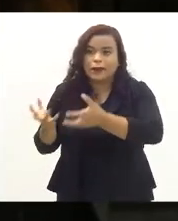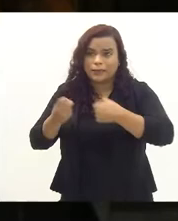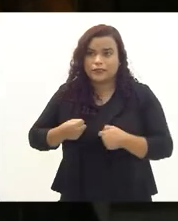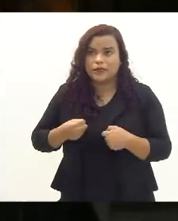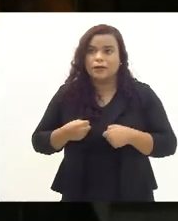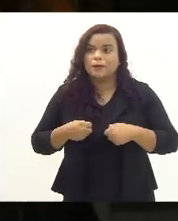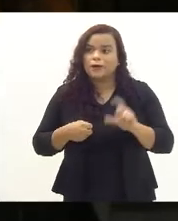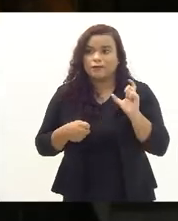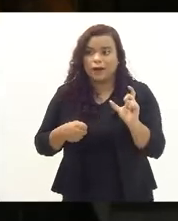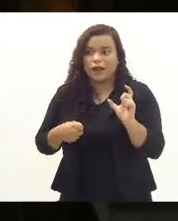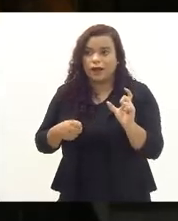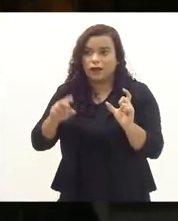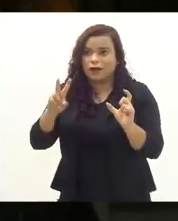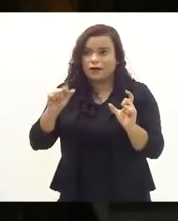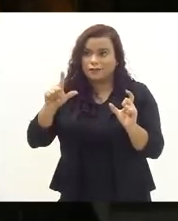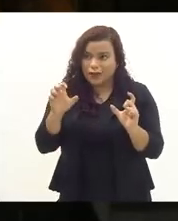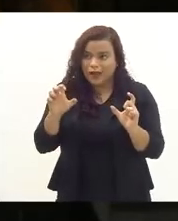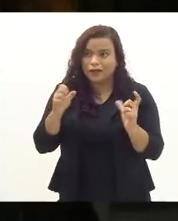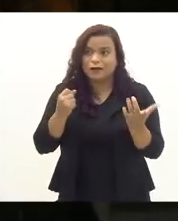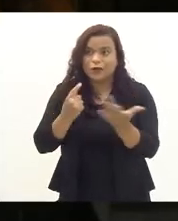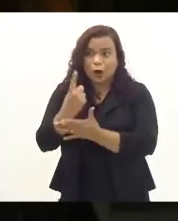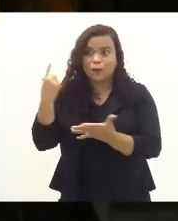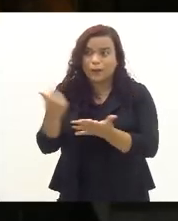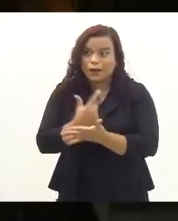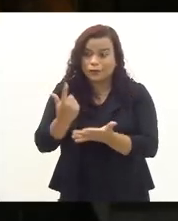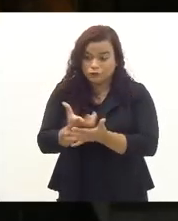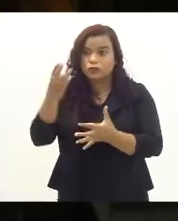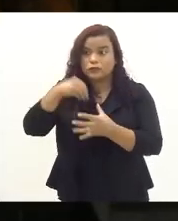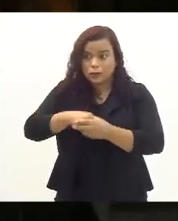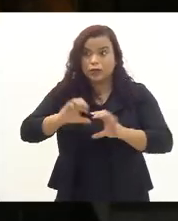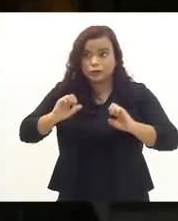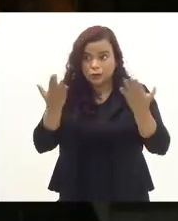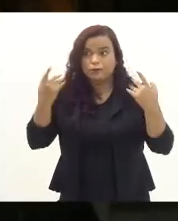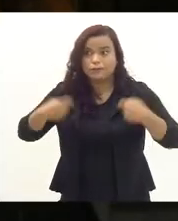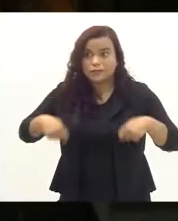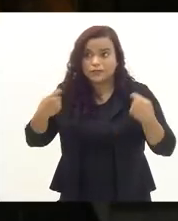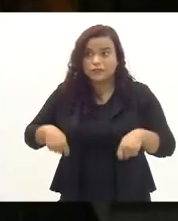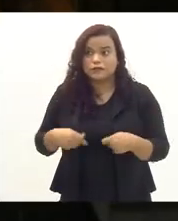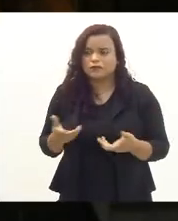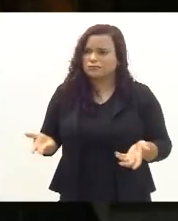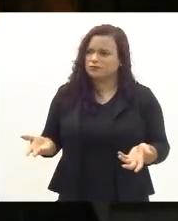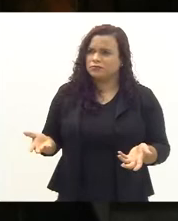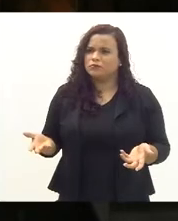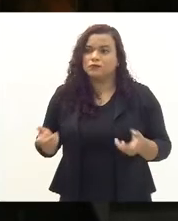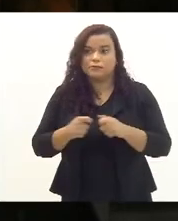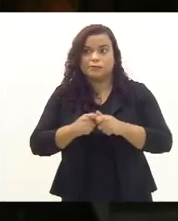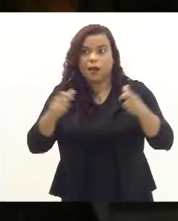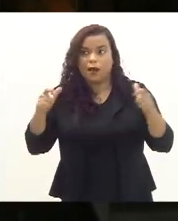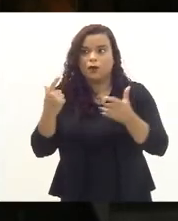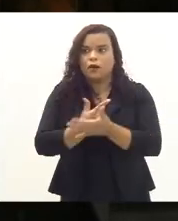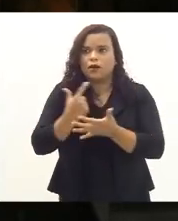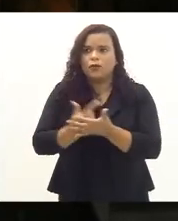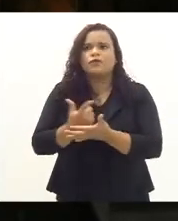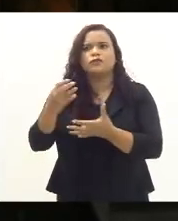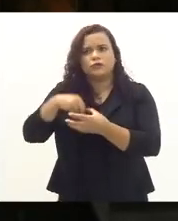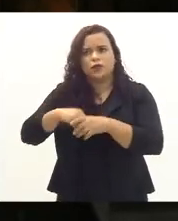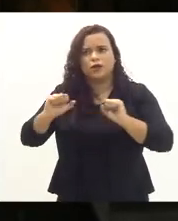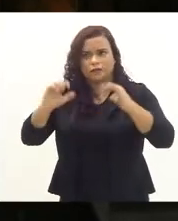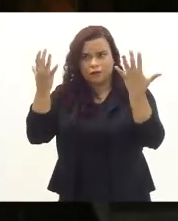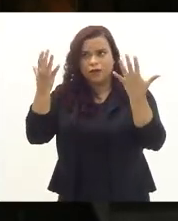alunos também que são tem que comprar livros nesse evento e o levantamento que a gente fez aqui a maioria dos livros vendidos nesse evento